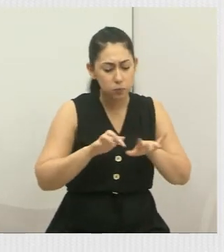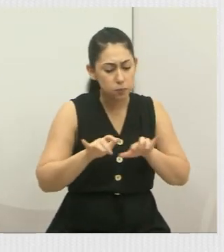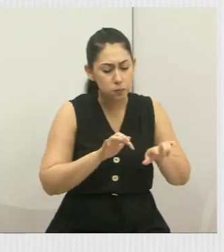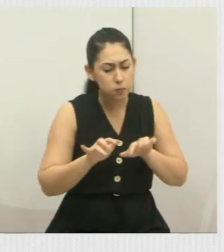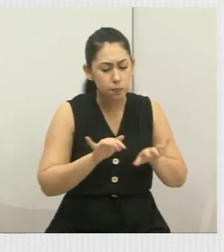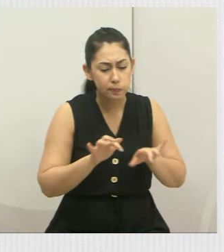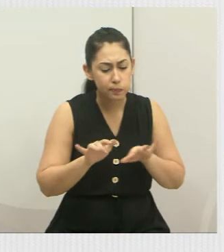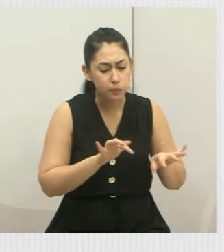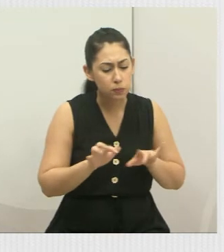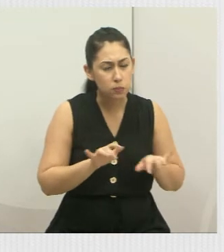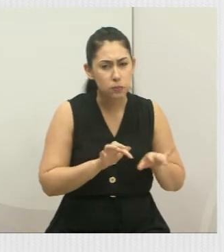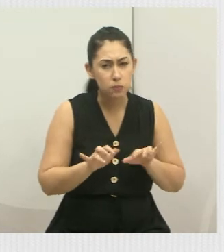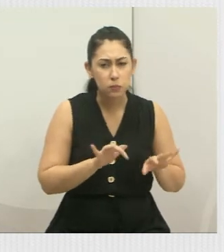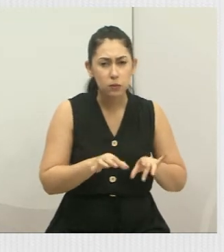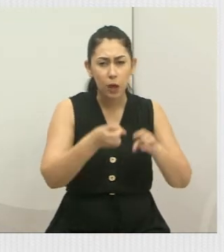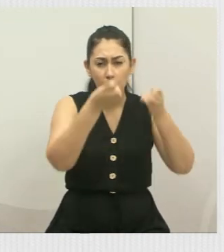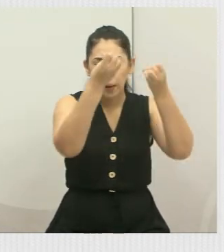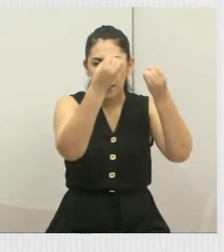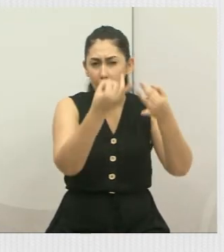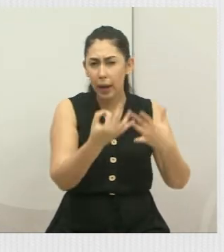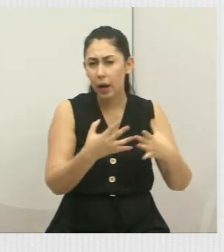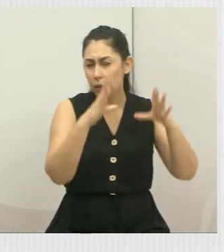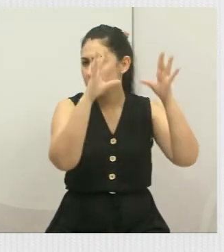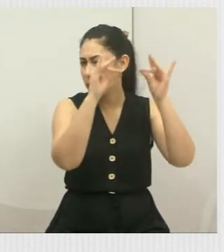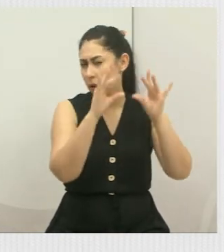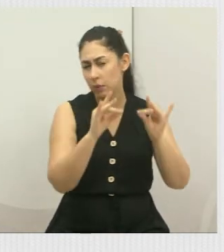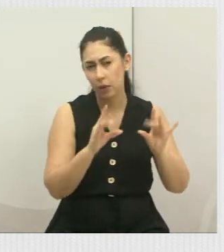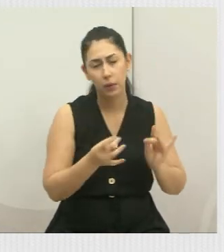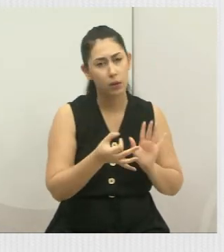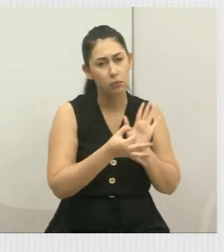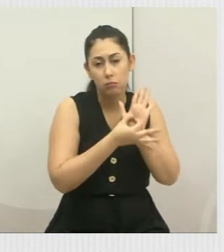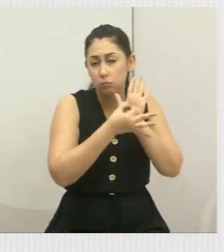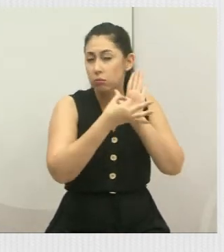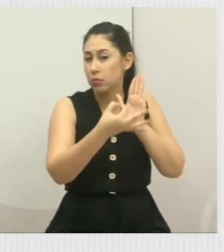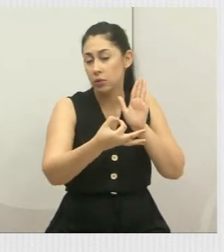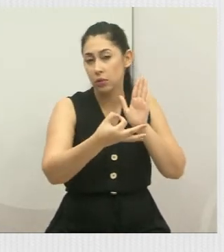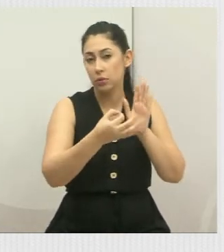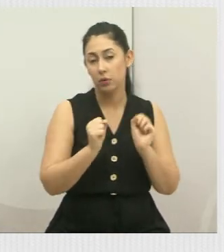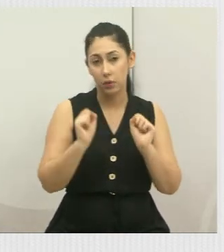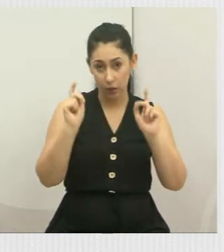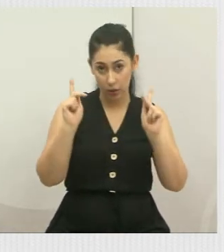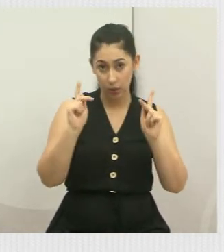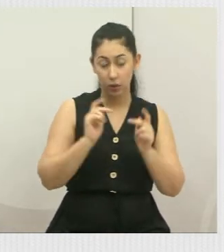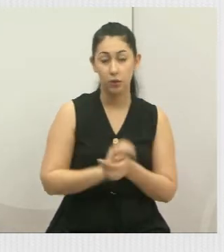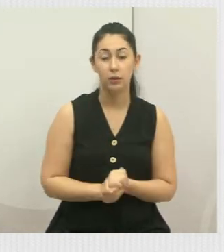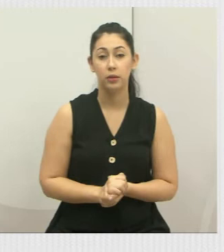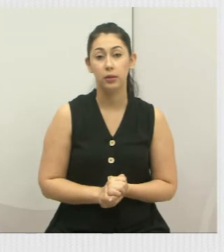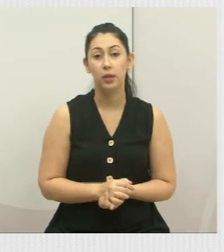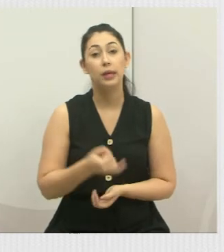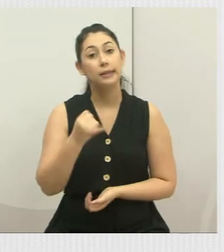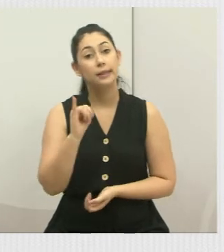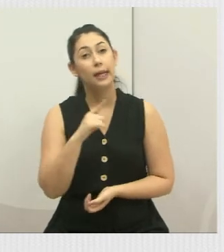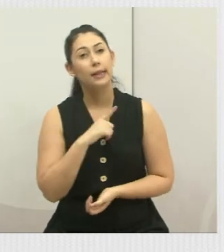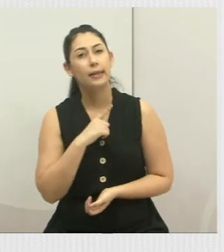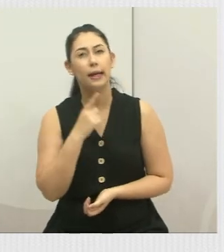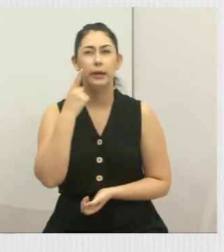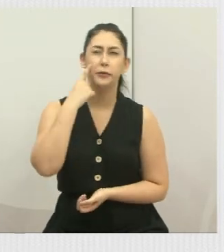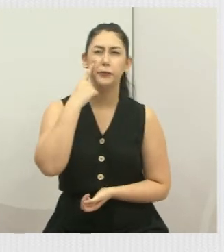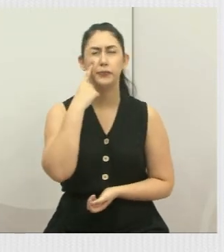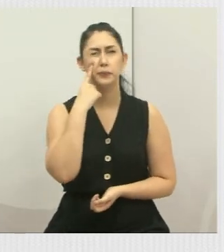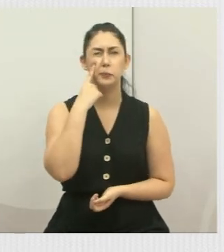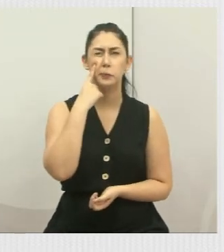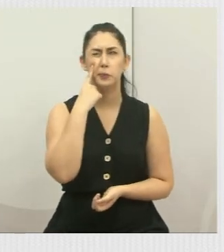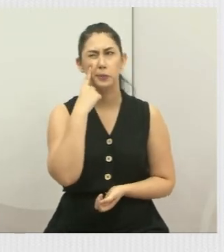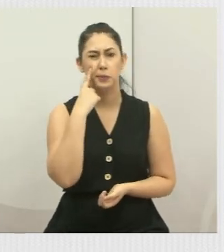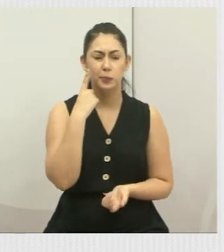bem formulada, uma questão maior, uma observação maior, uma criticidade, tá ok? Então, se você tem alguma dúvida em